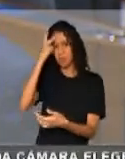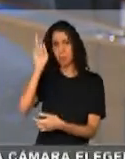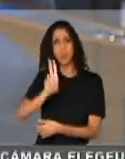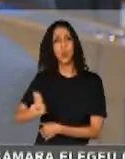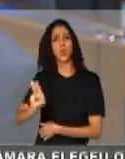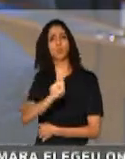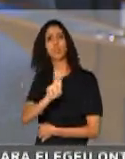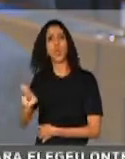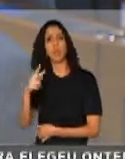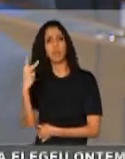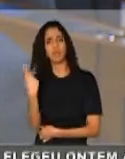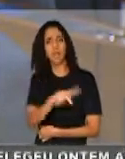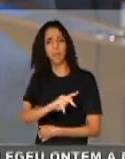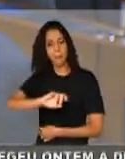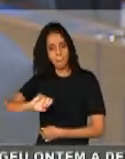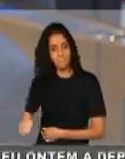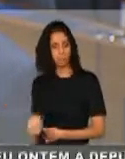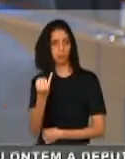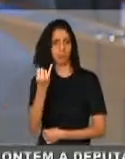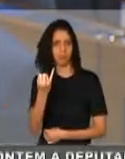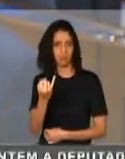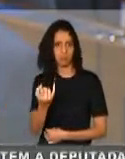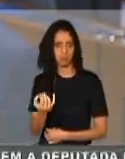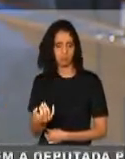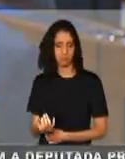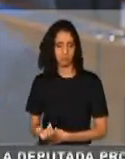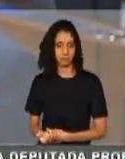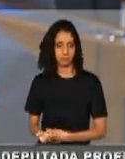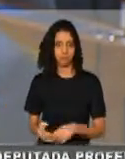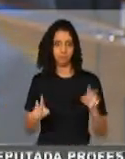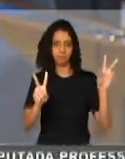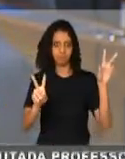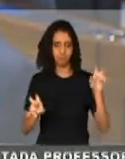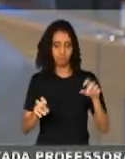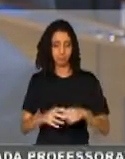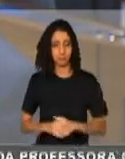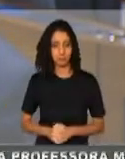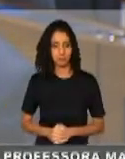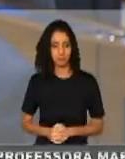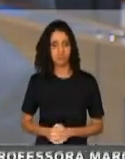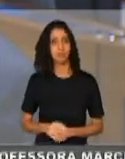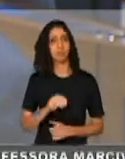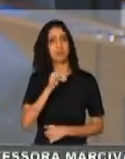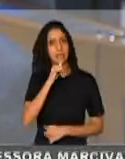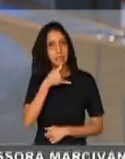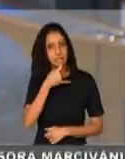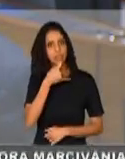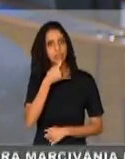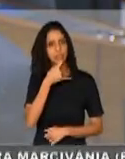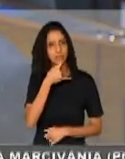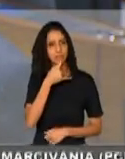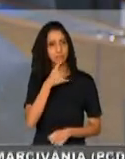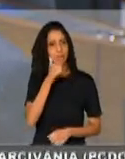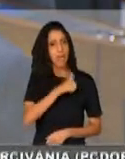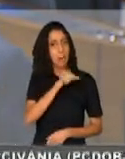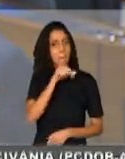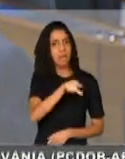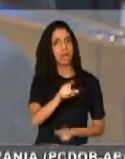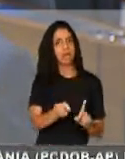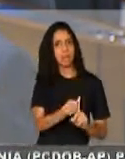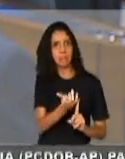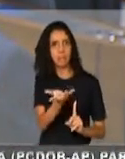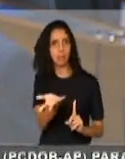a história para tirar proveito, fecha aspas. Que tristeza esse depoimento de uma mãe. É